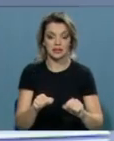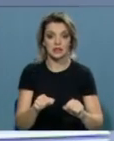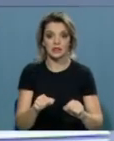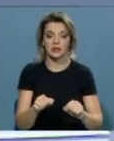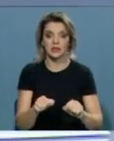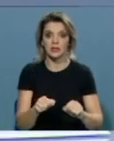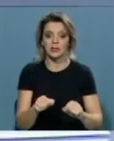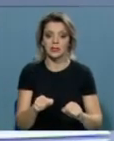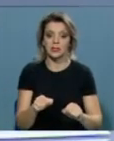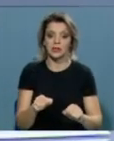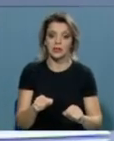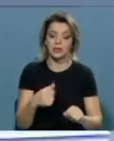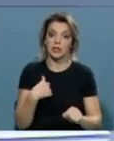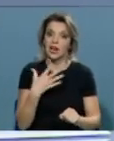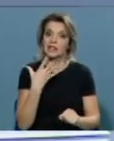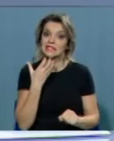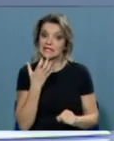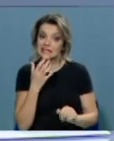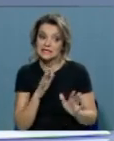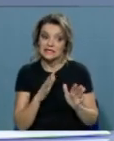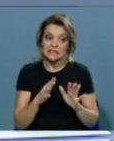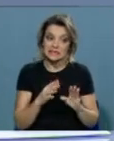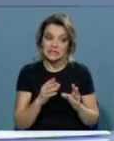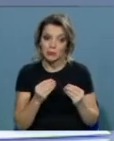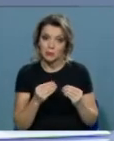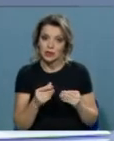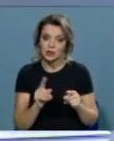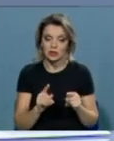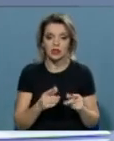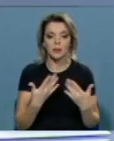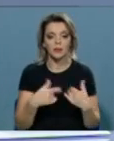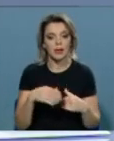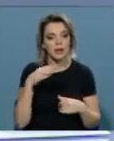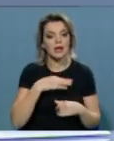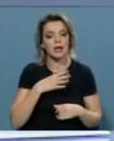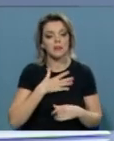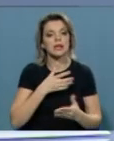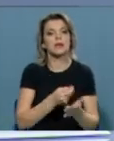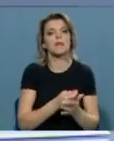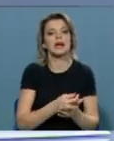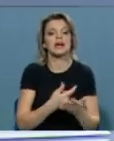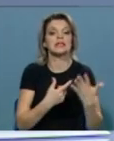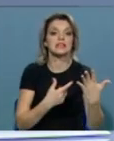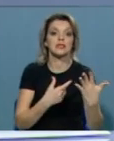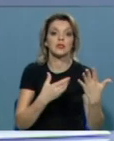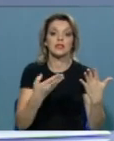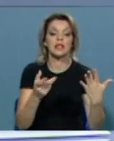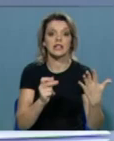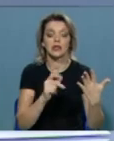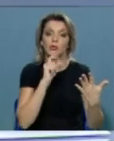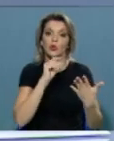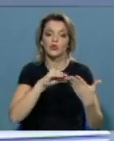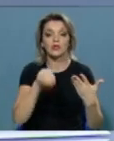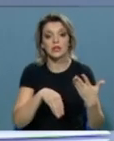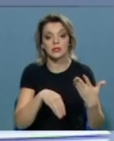temo em parte que não há racionalidades que deviam fazer isso até nas empresas problemas de pagar assim concertando o último anos venham